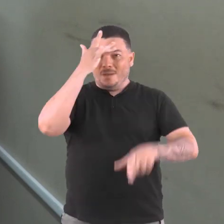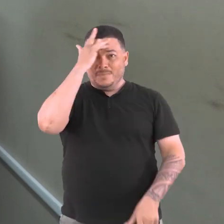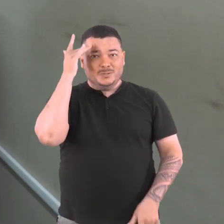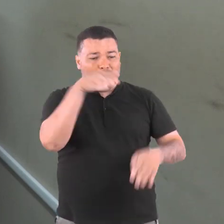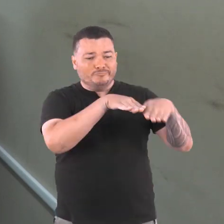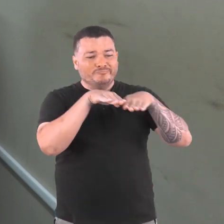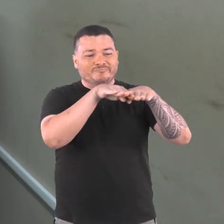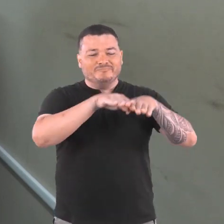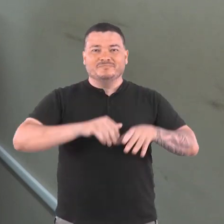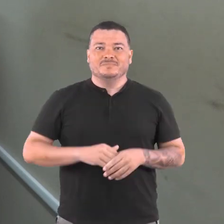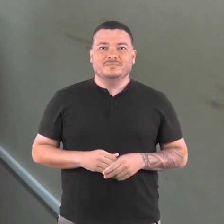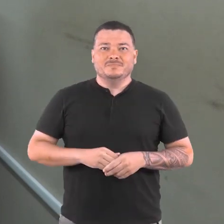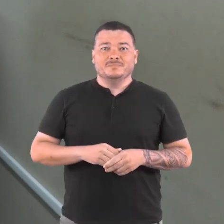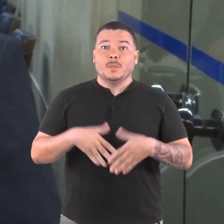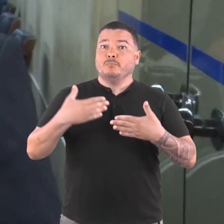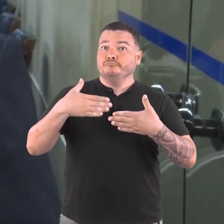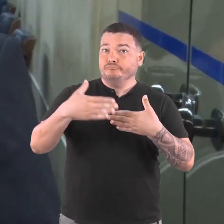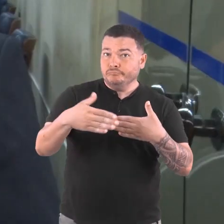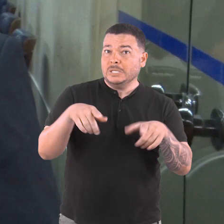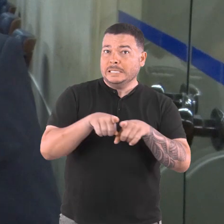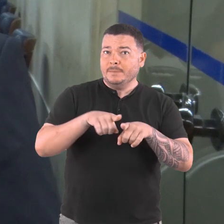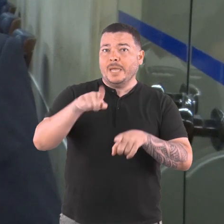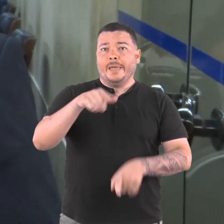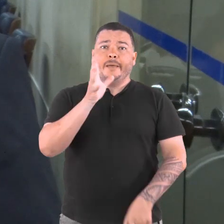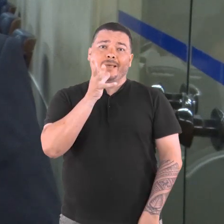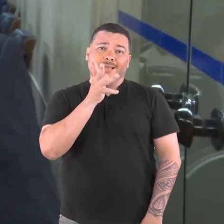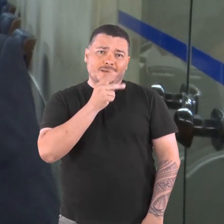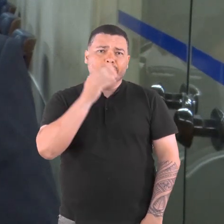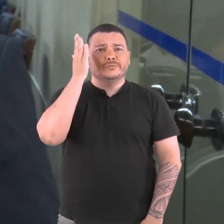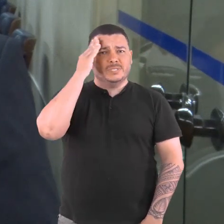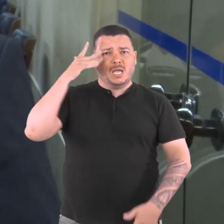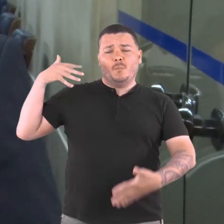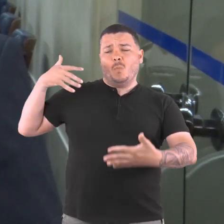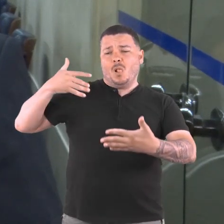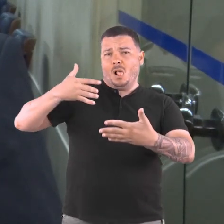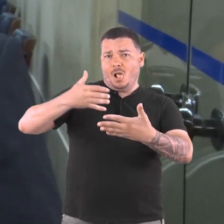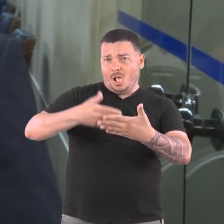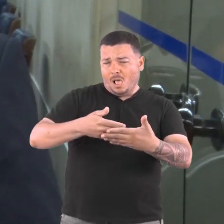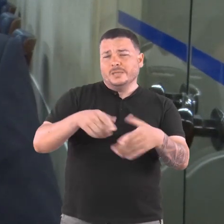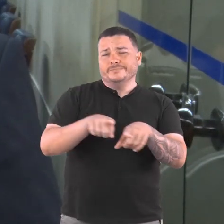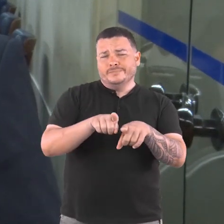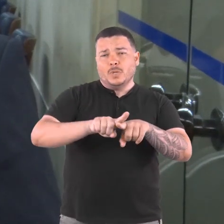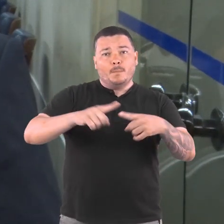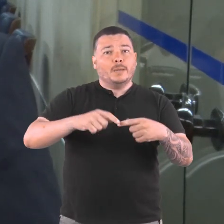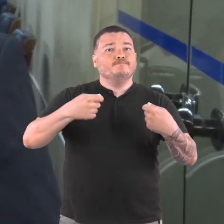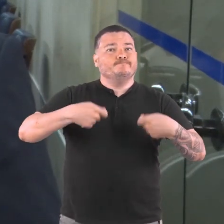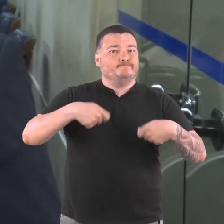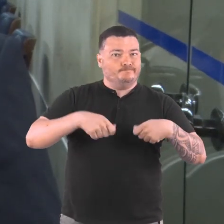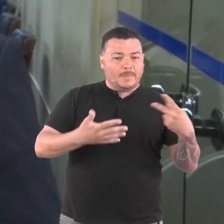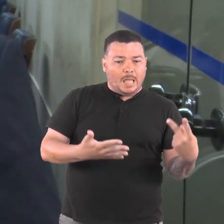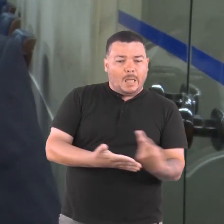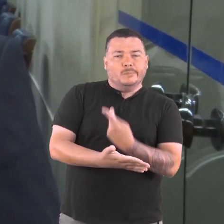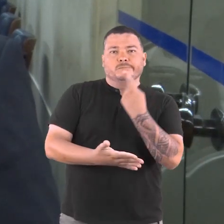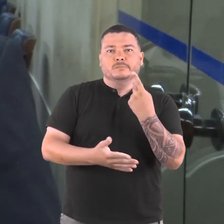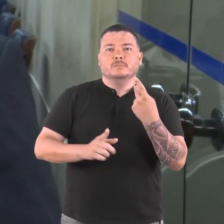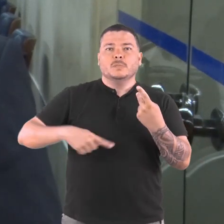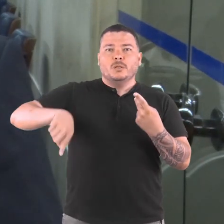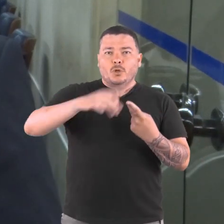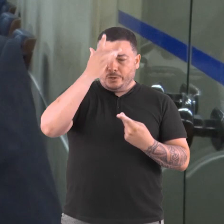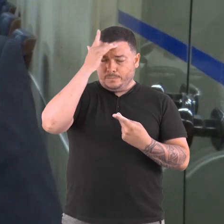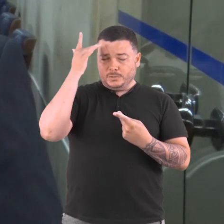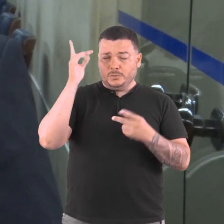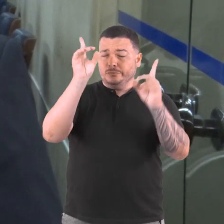como qualquer pessoa. É um processo que é lento, né? Já vem ao longo de vários anos, mas que é necessário para